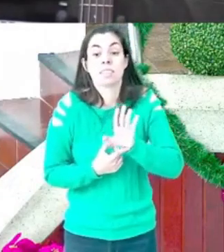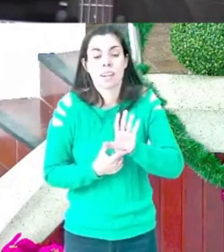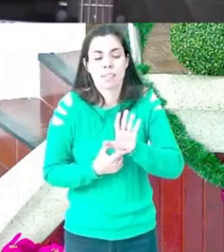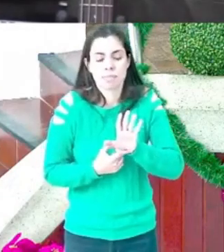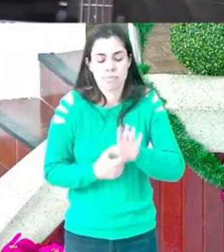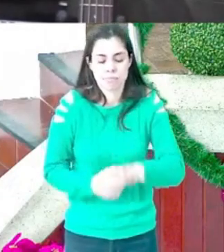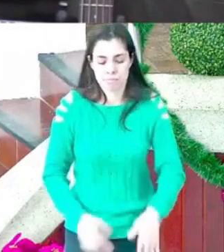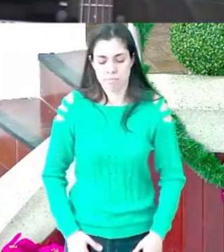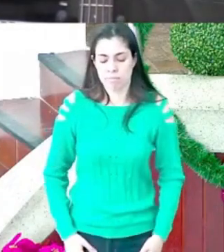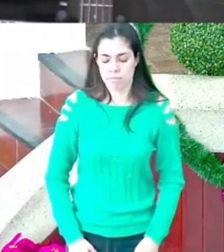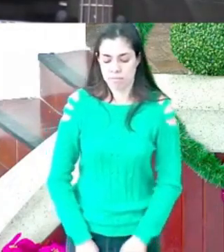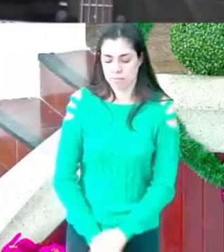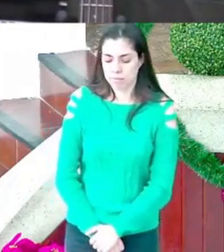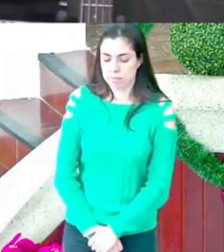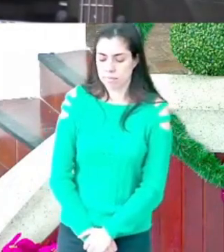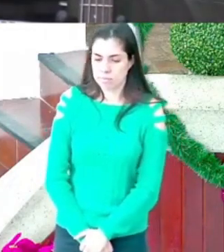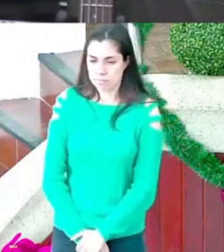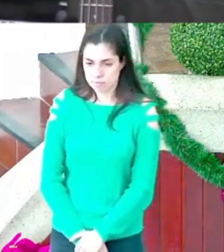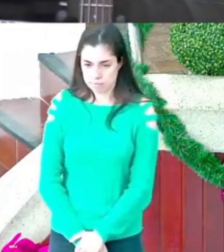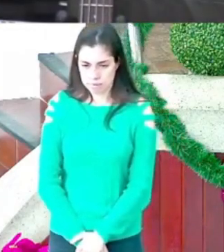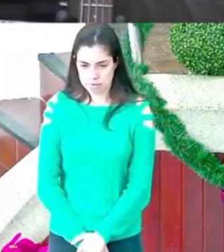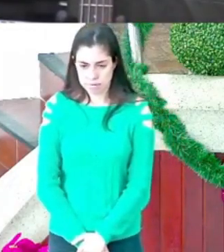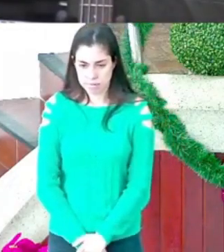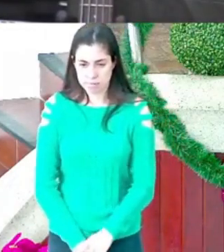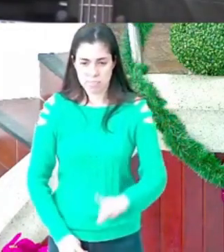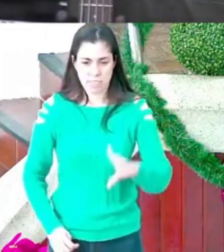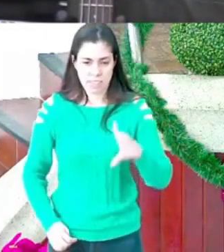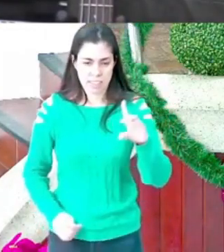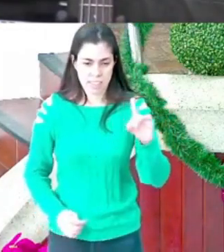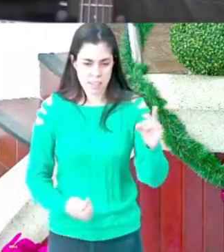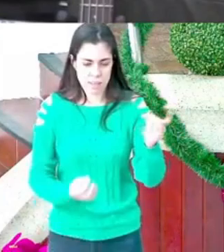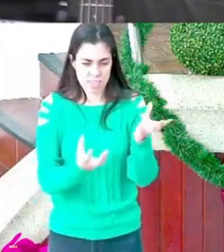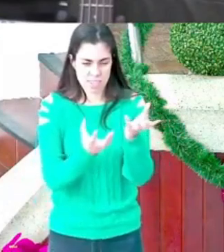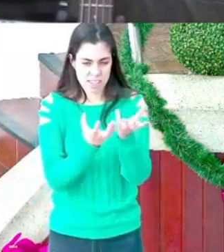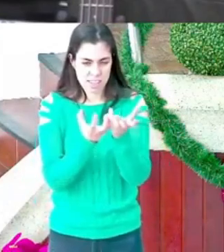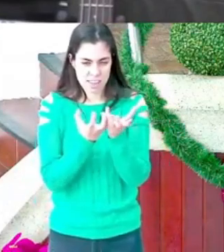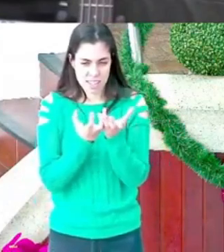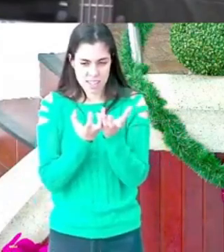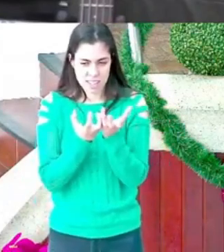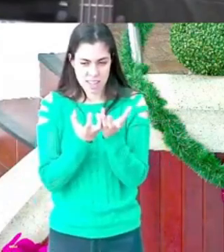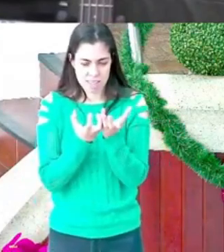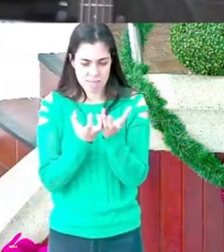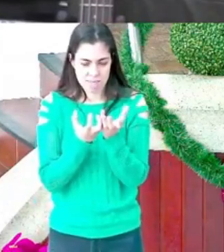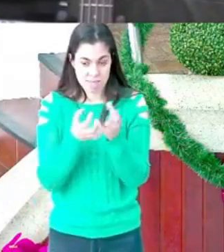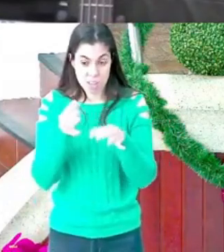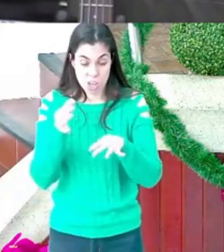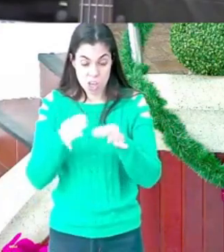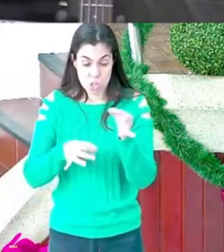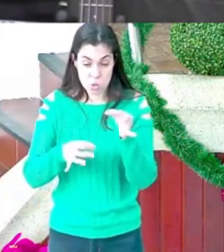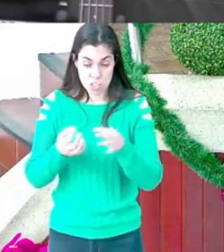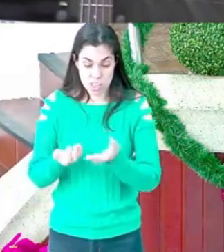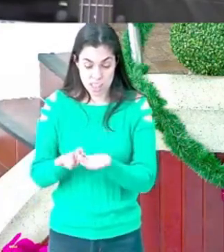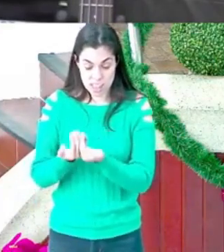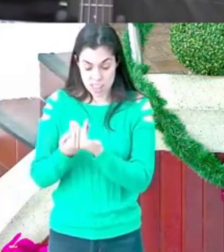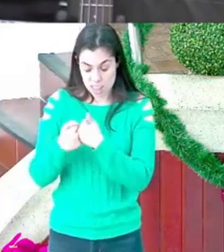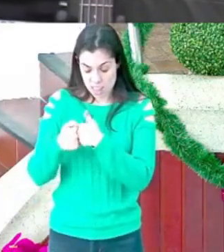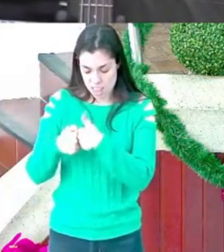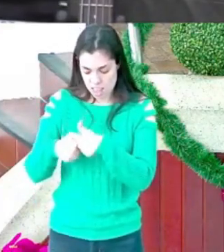A justiça que Deus busca está no coração. Ela não é periférica, ela não é